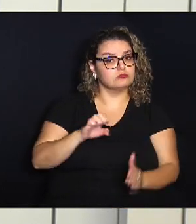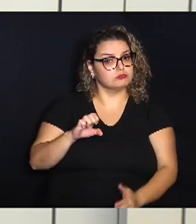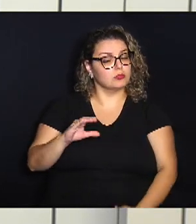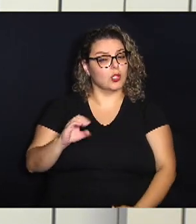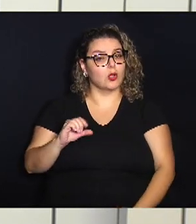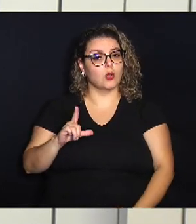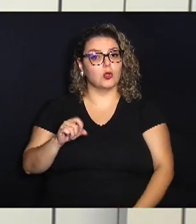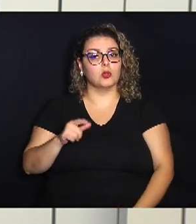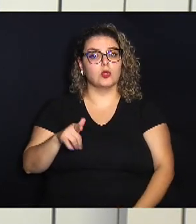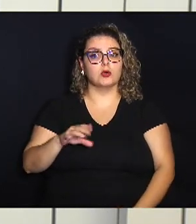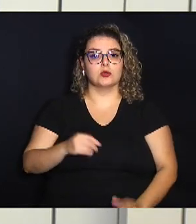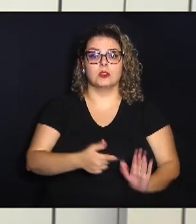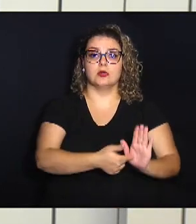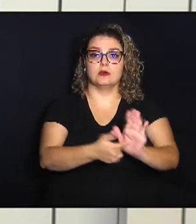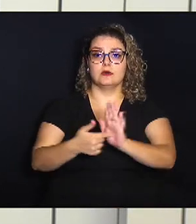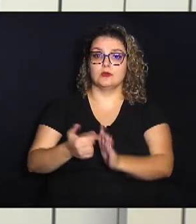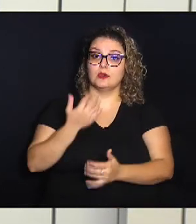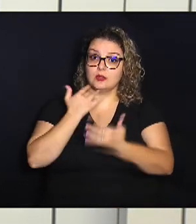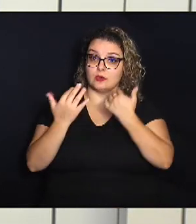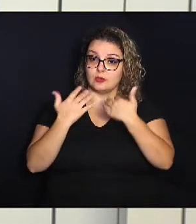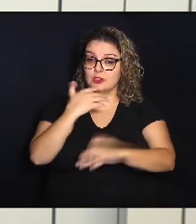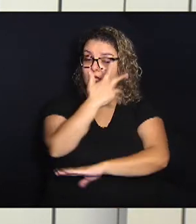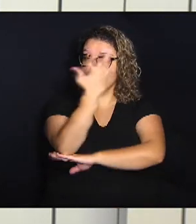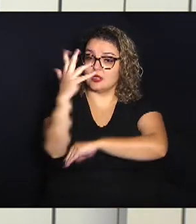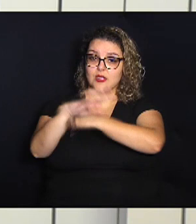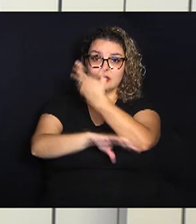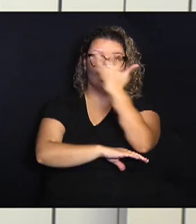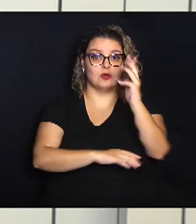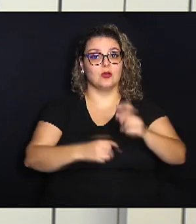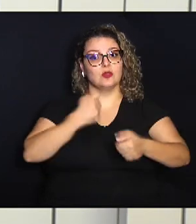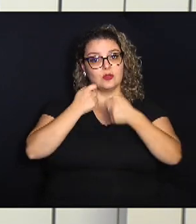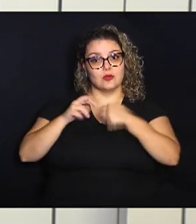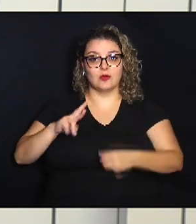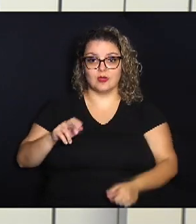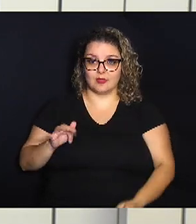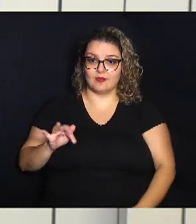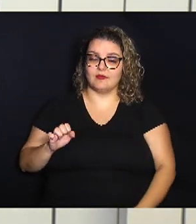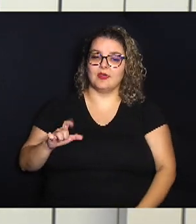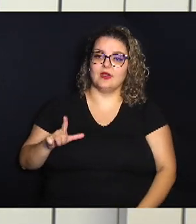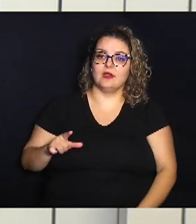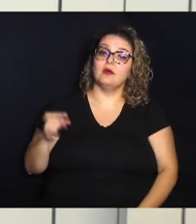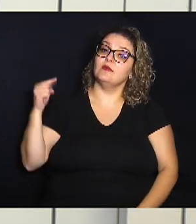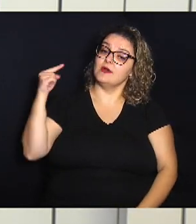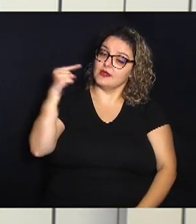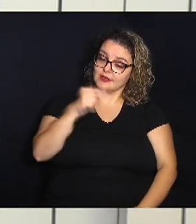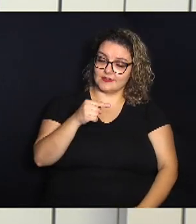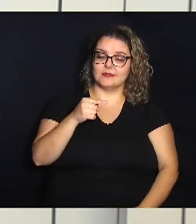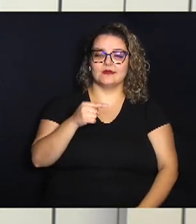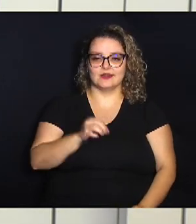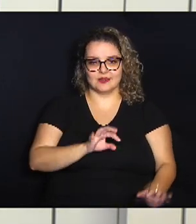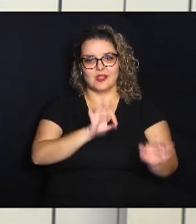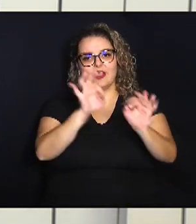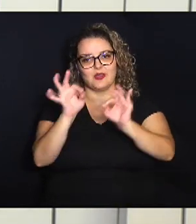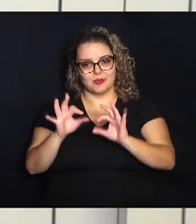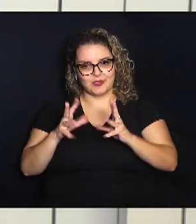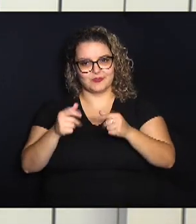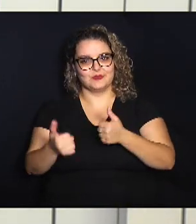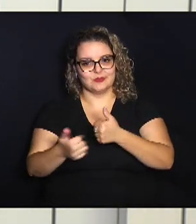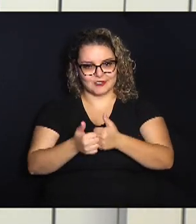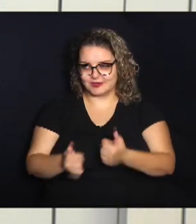na exposição Cores da Natureza. O repórter Rafael Turati foi até lá e acompanhou tudo de